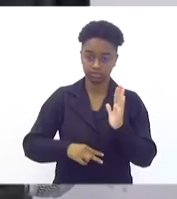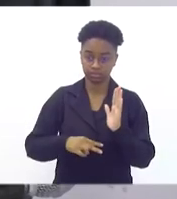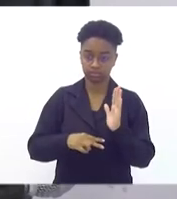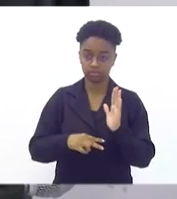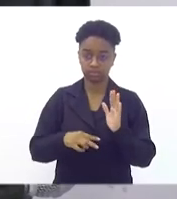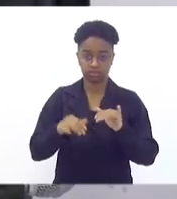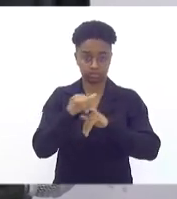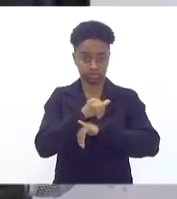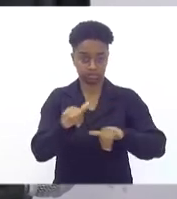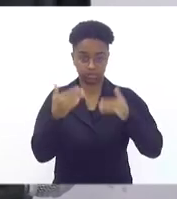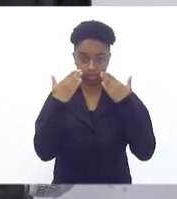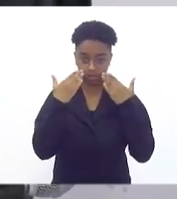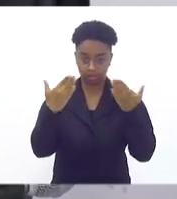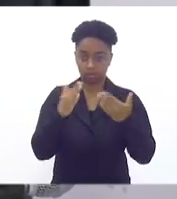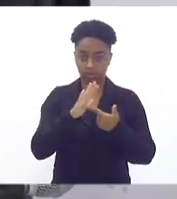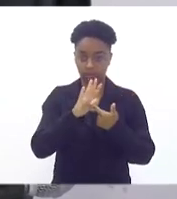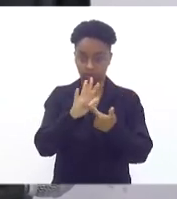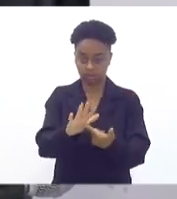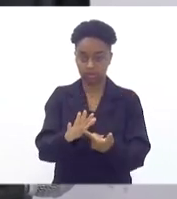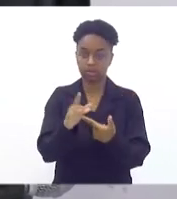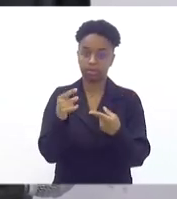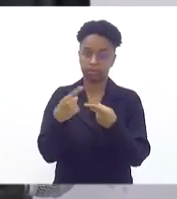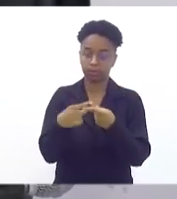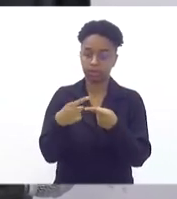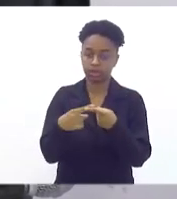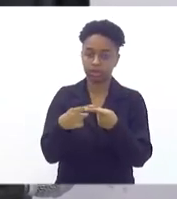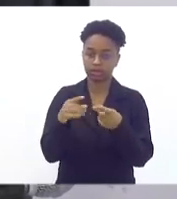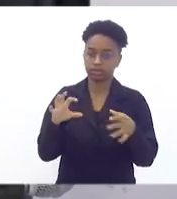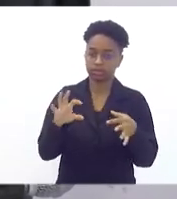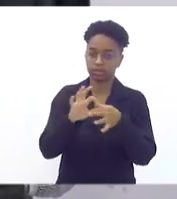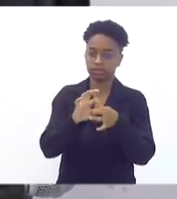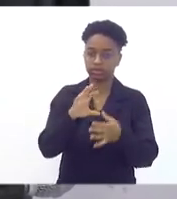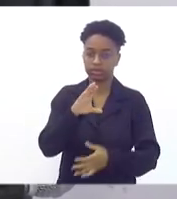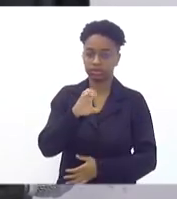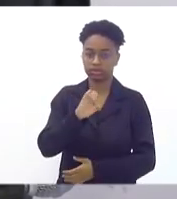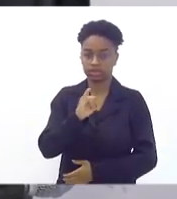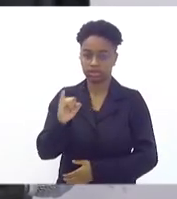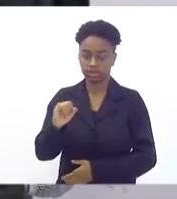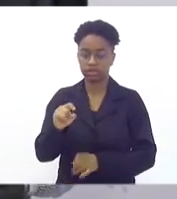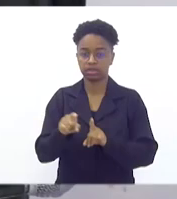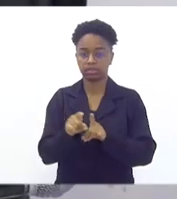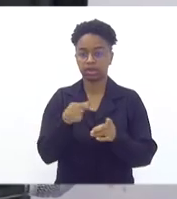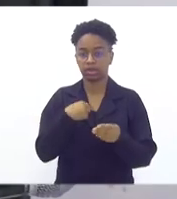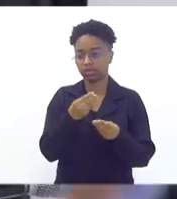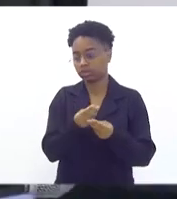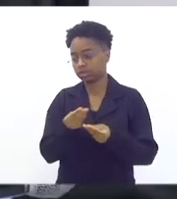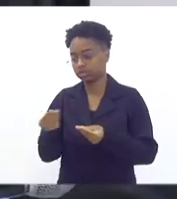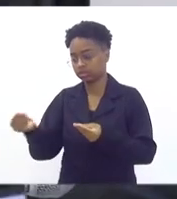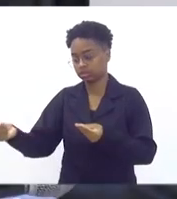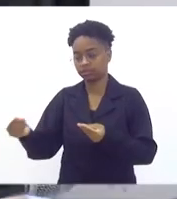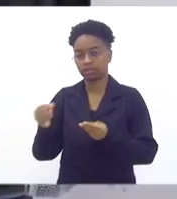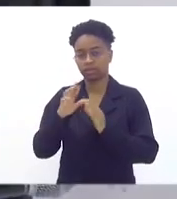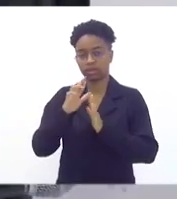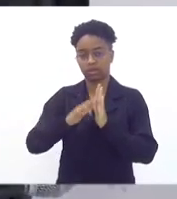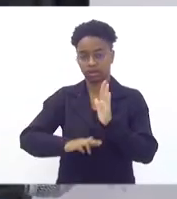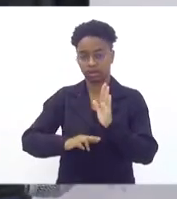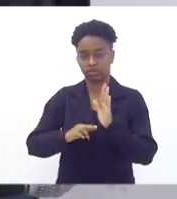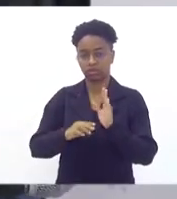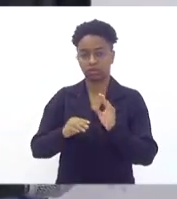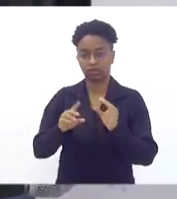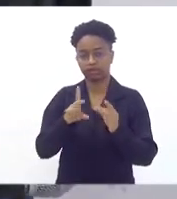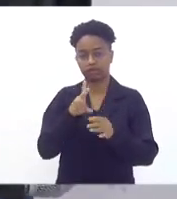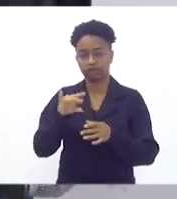Tornado público o teor Até porque faz parte de um sei eu passo aqui as mãos do relator para quem integra